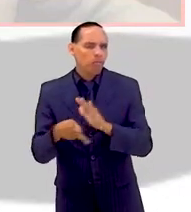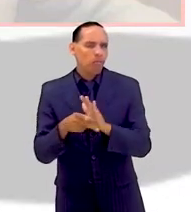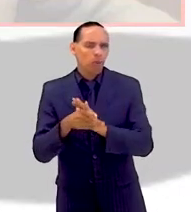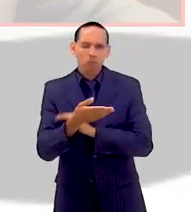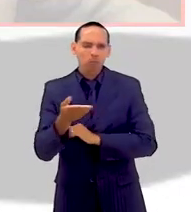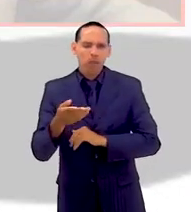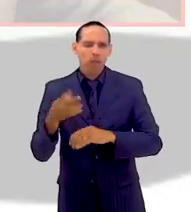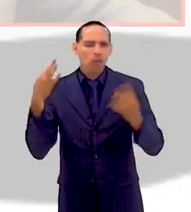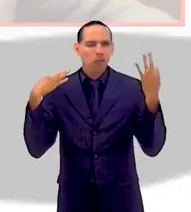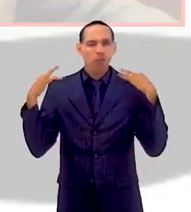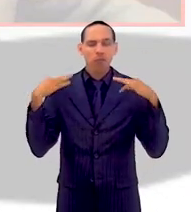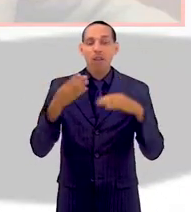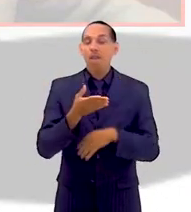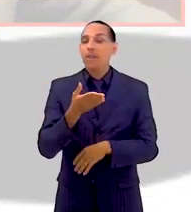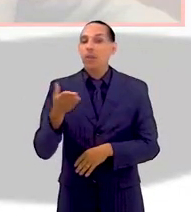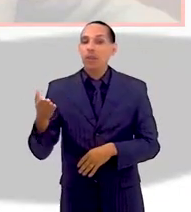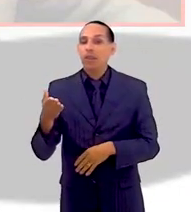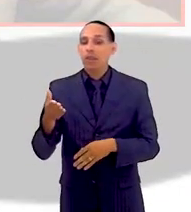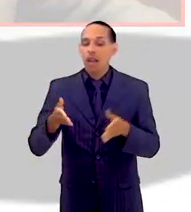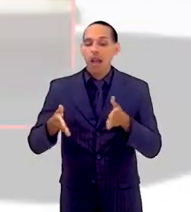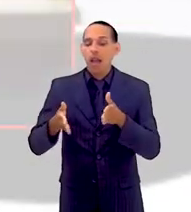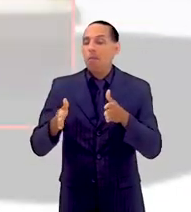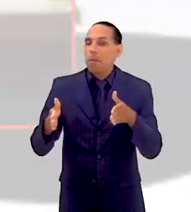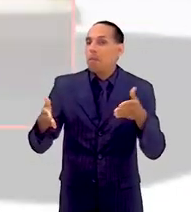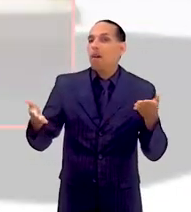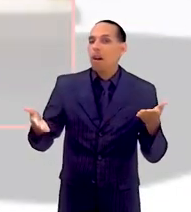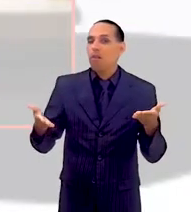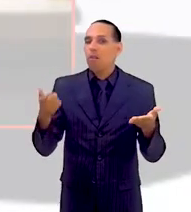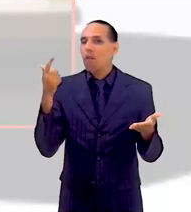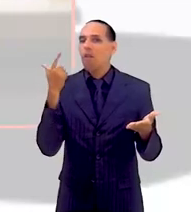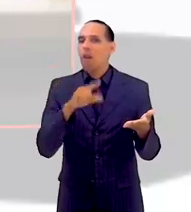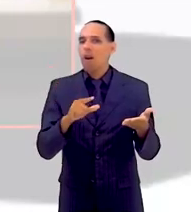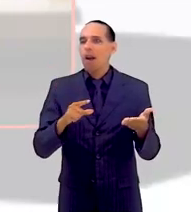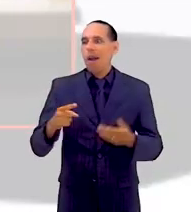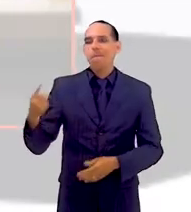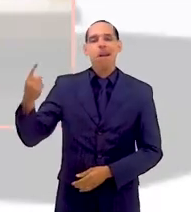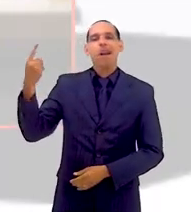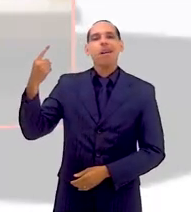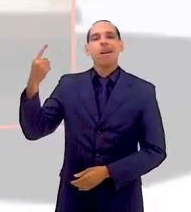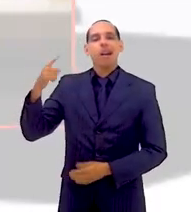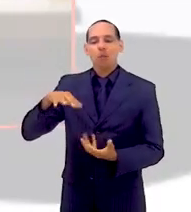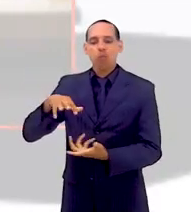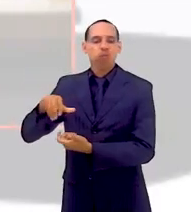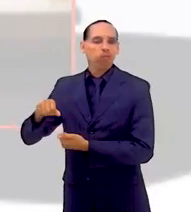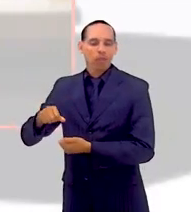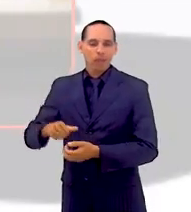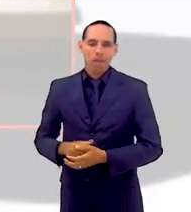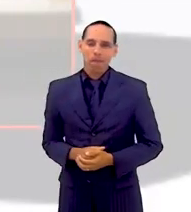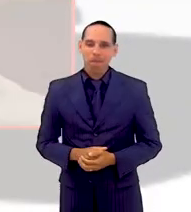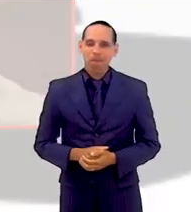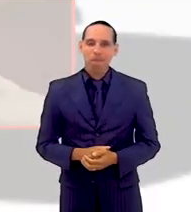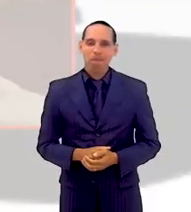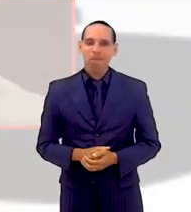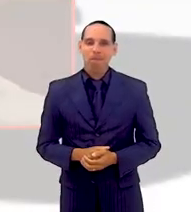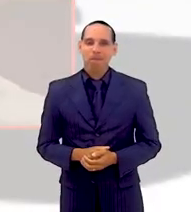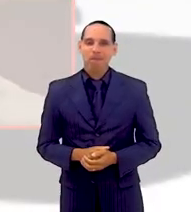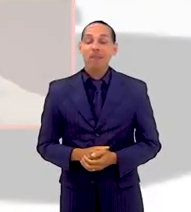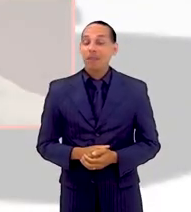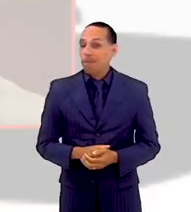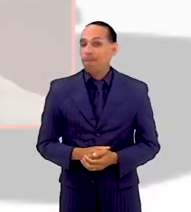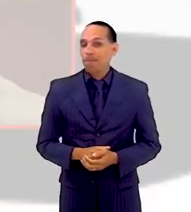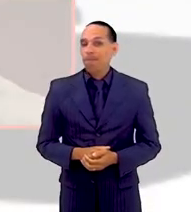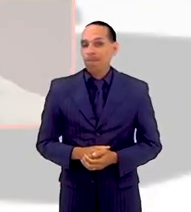né? Qual foi o caminho que vocês traçaram para que essa vitória pudesse ser atingida? Bom, o